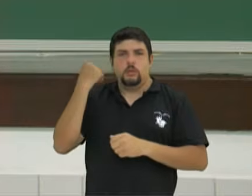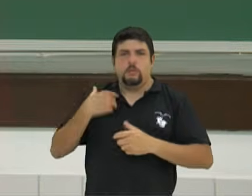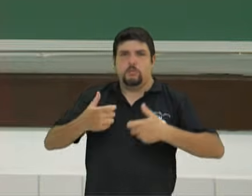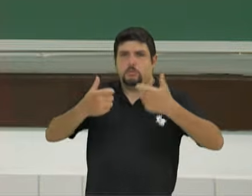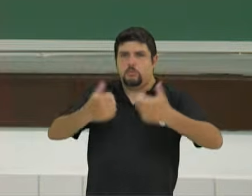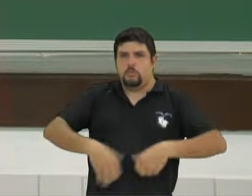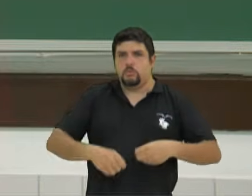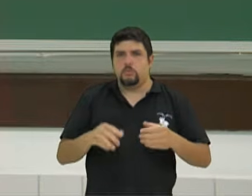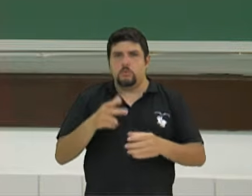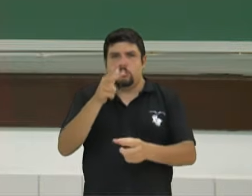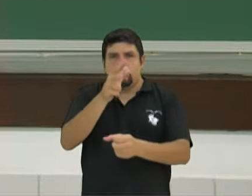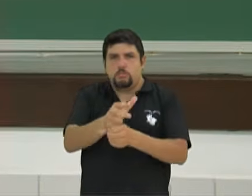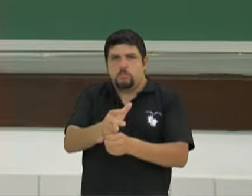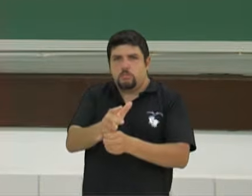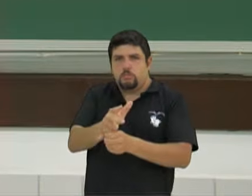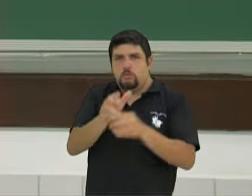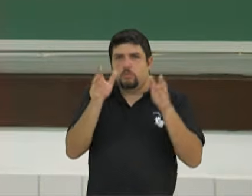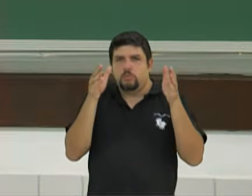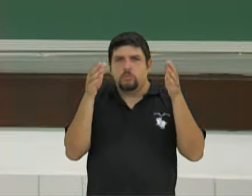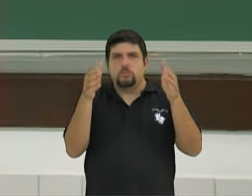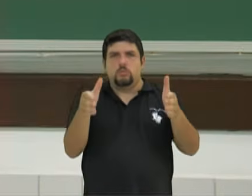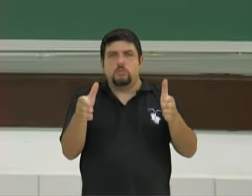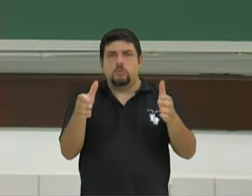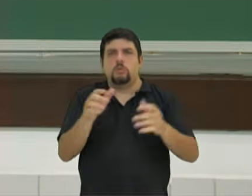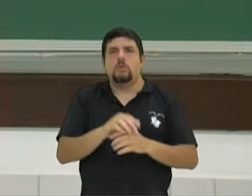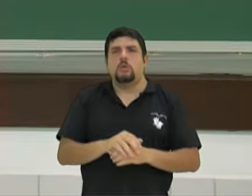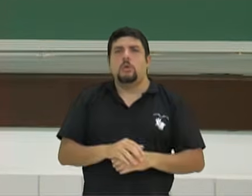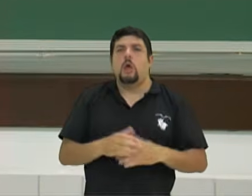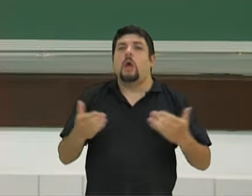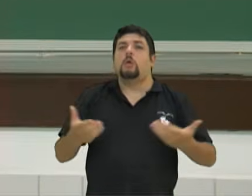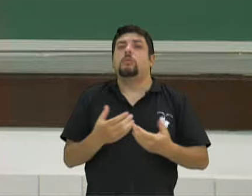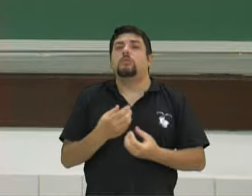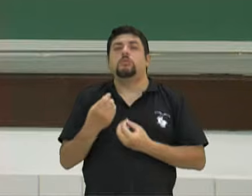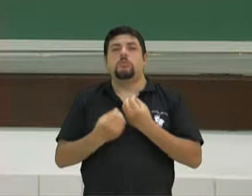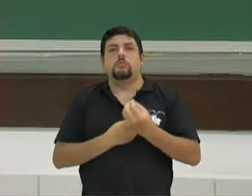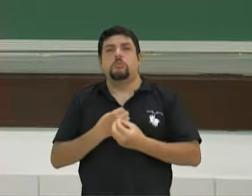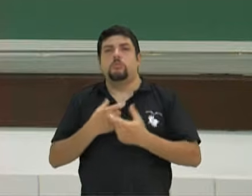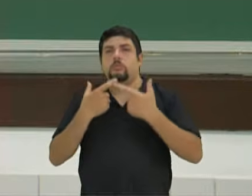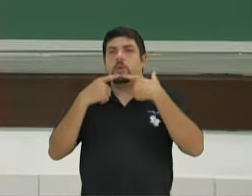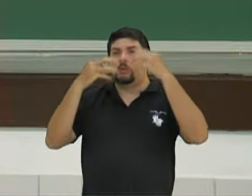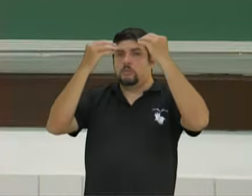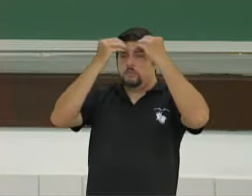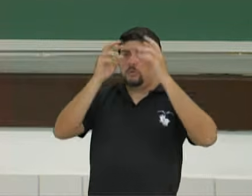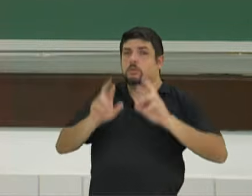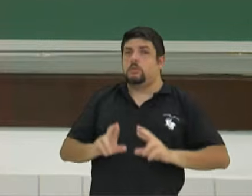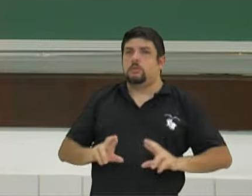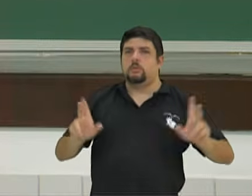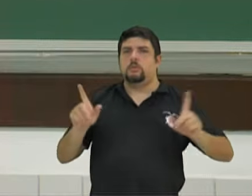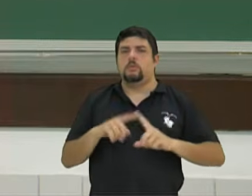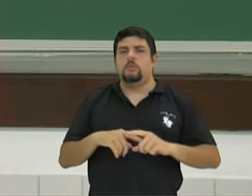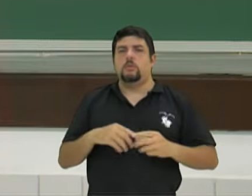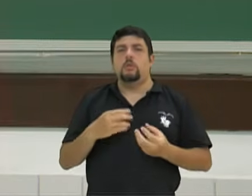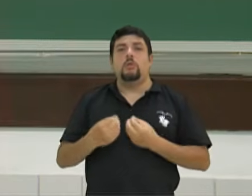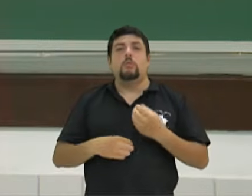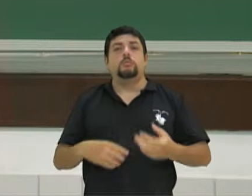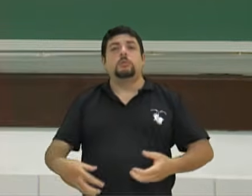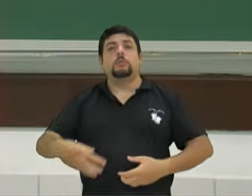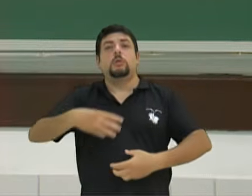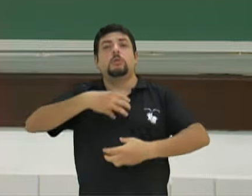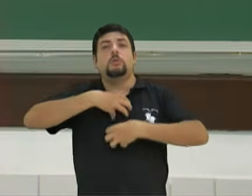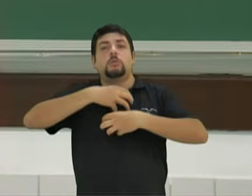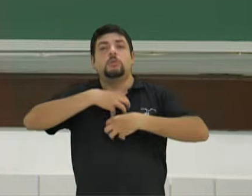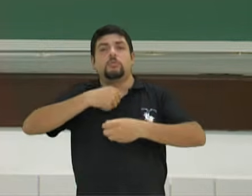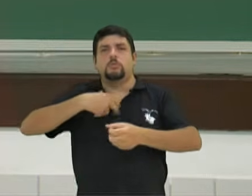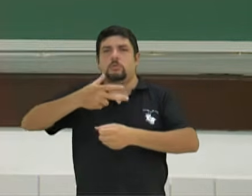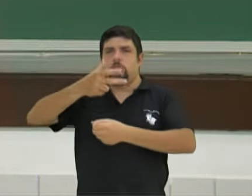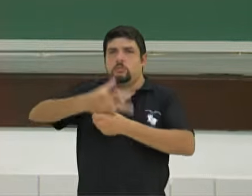A partir de agora, eles vão buscar, né, uma nova linguagem. tá? A maneira com que vai ser filmado, do que